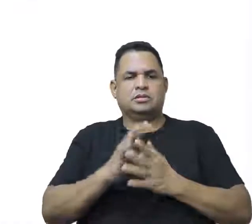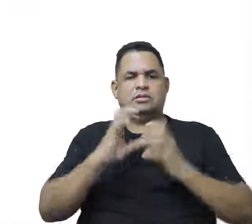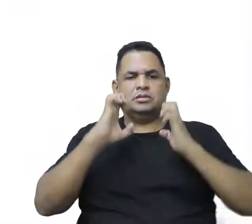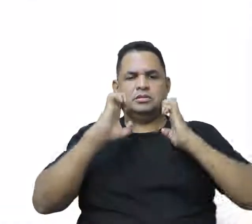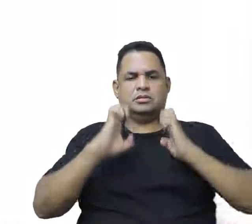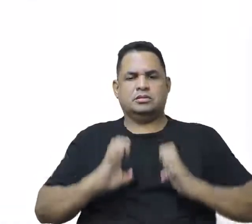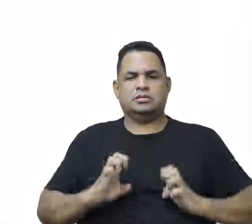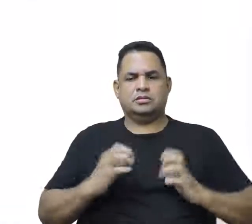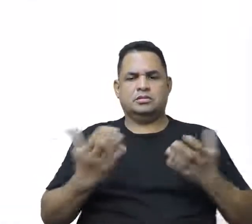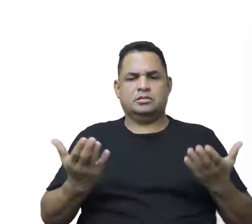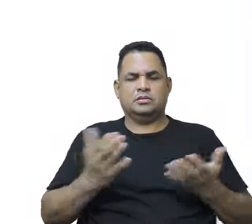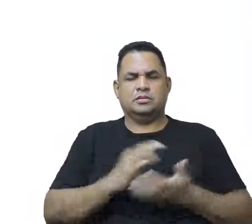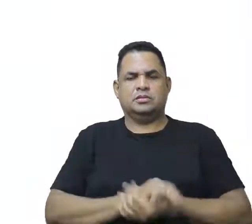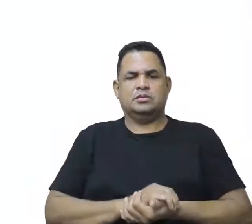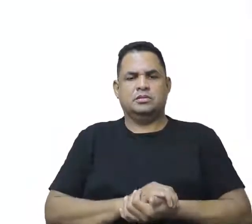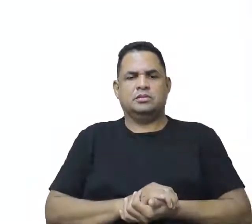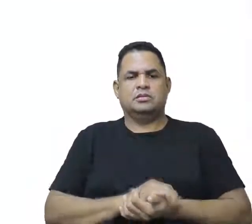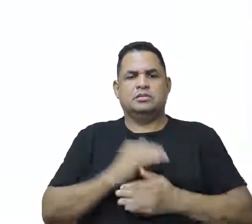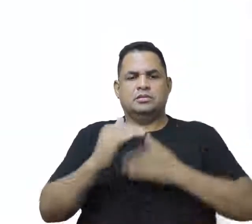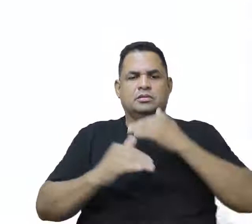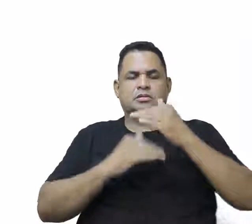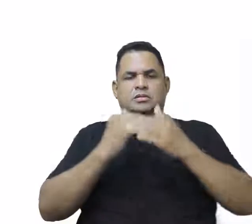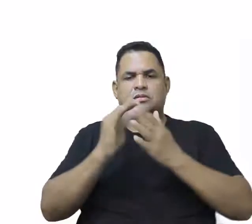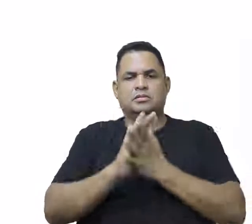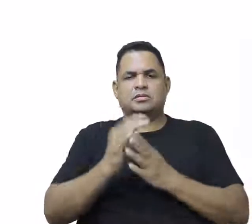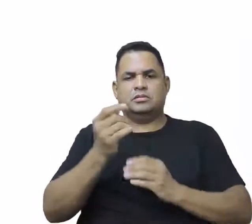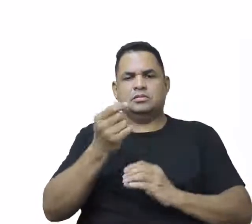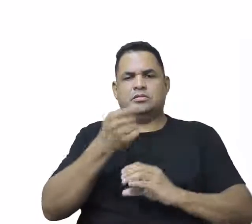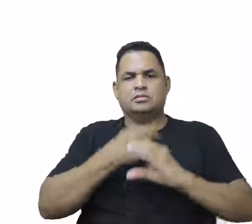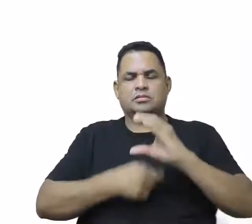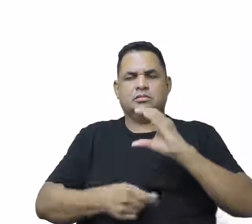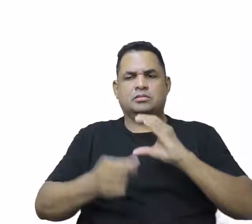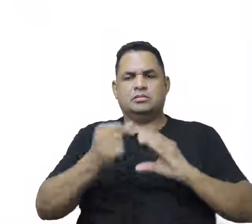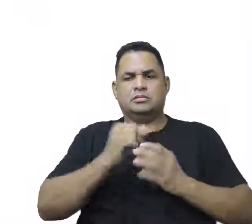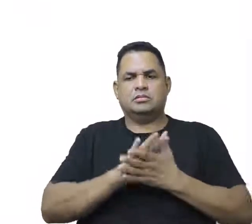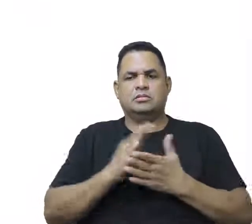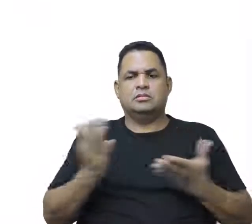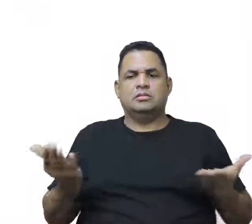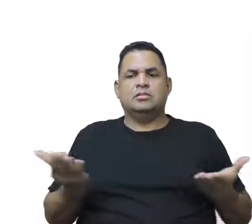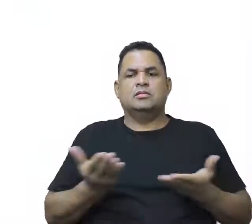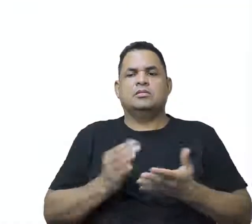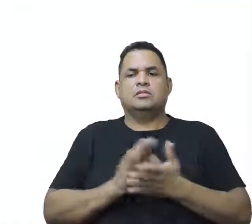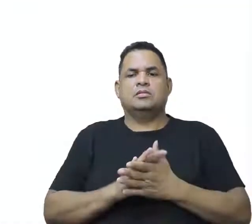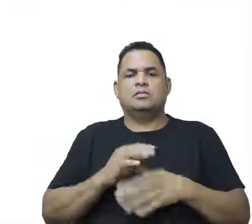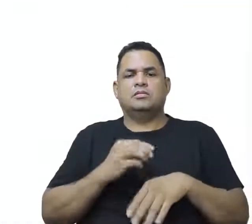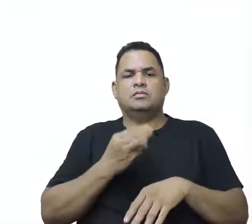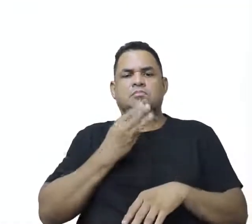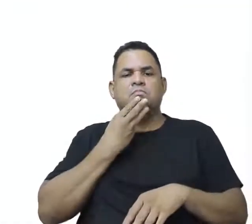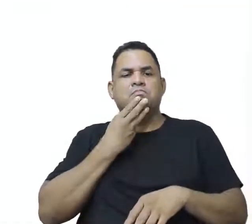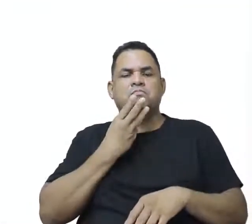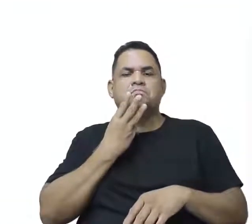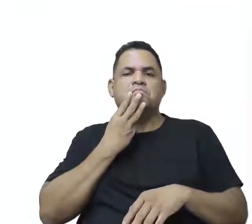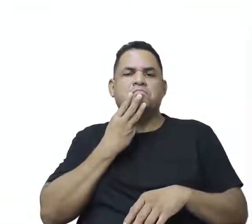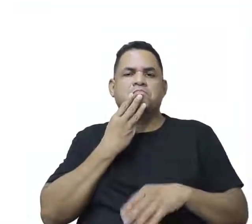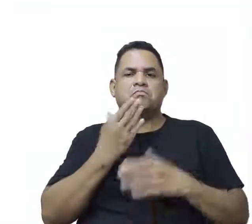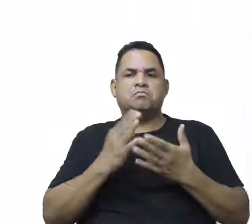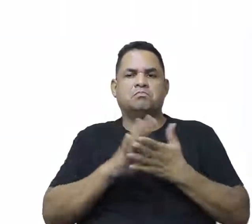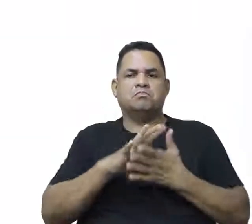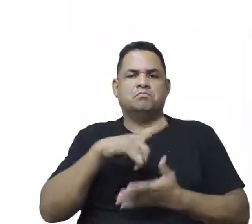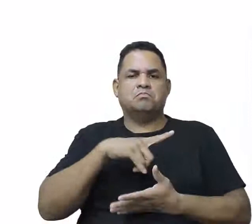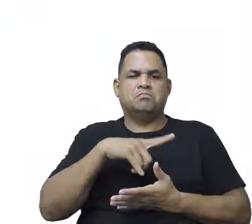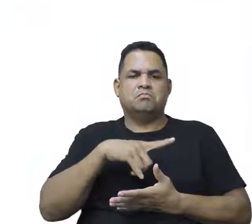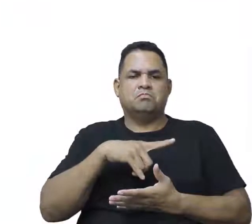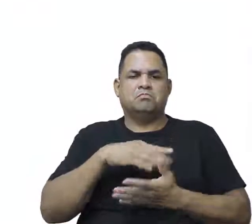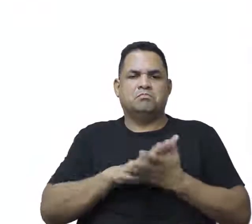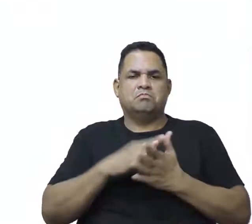ética protestante para o desenvolvimento do capitalismo, né? Então, o Weber, ele teve aí